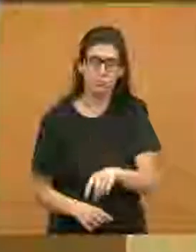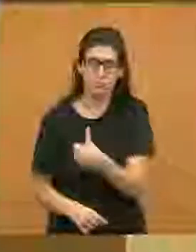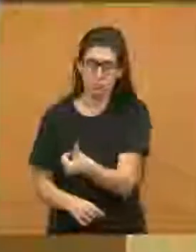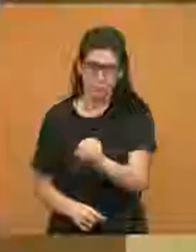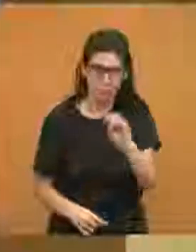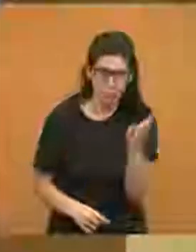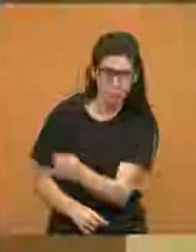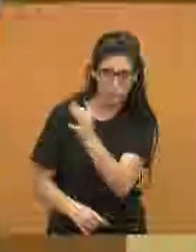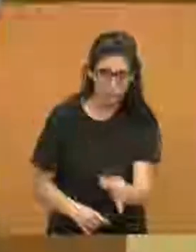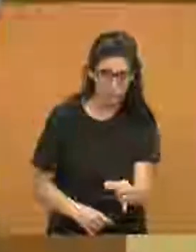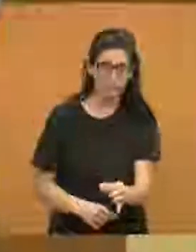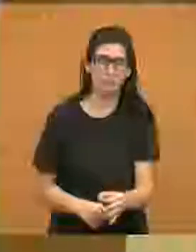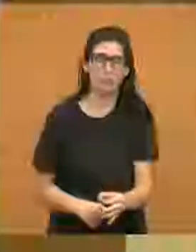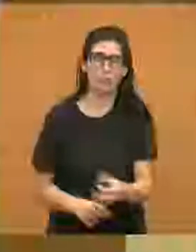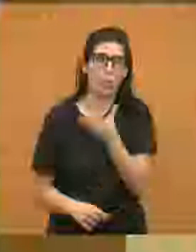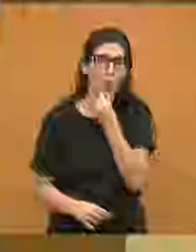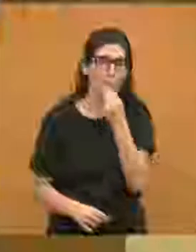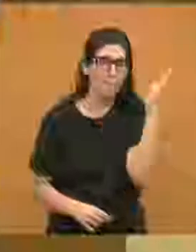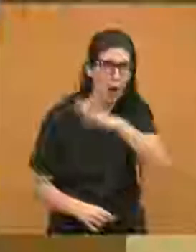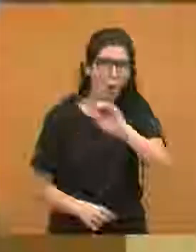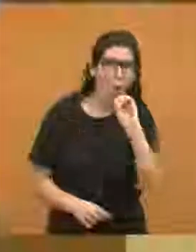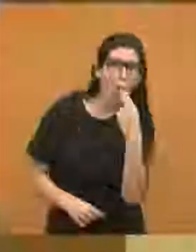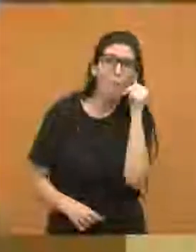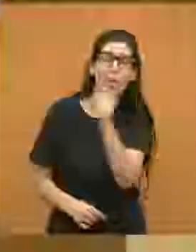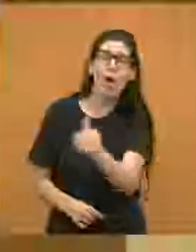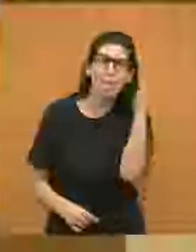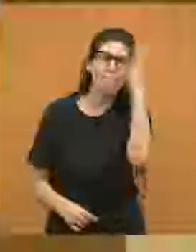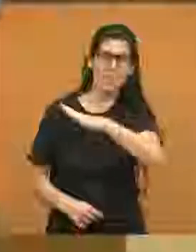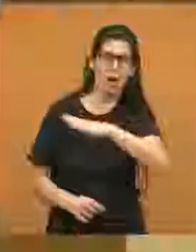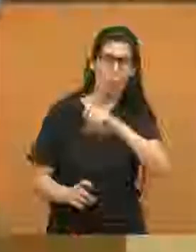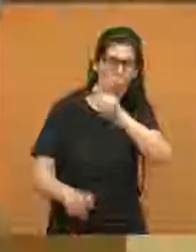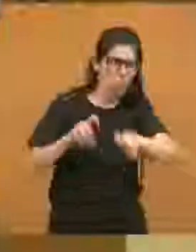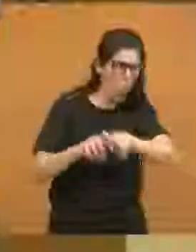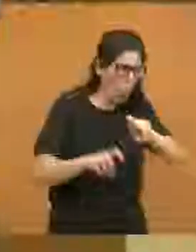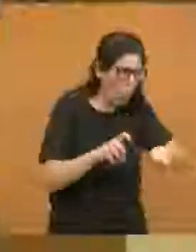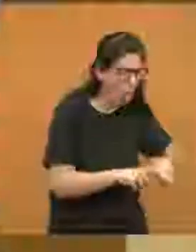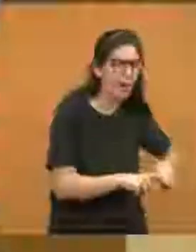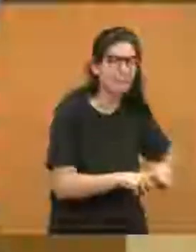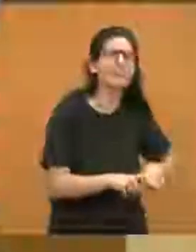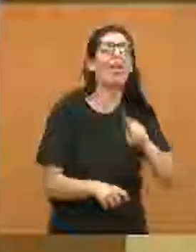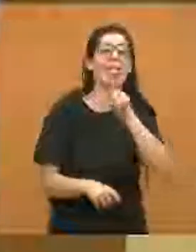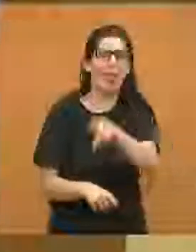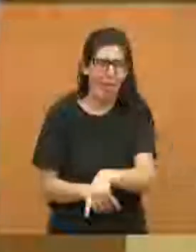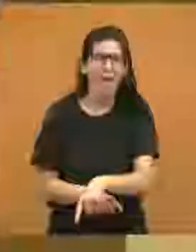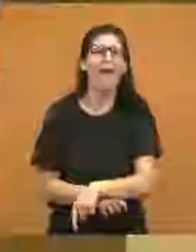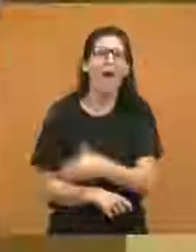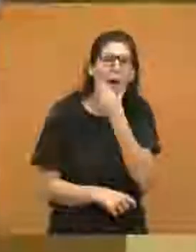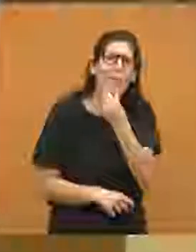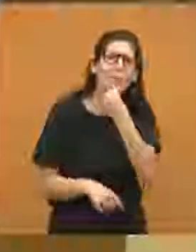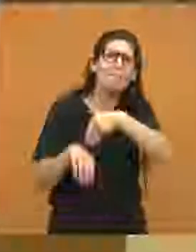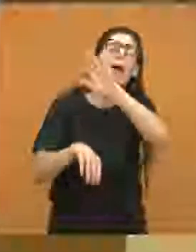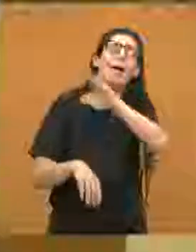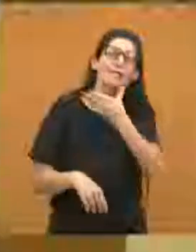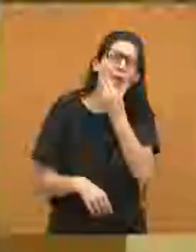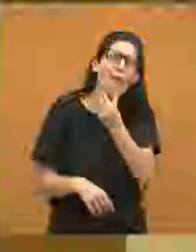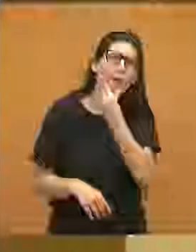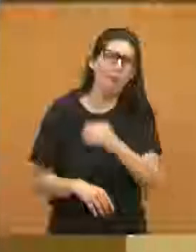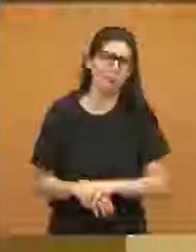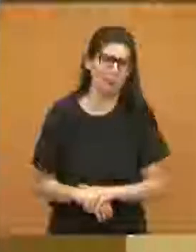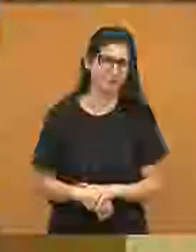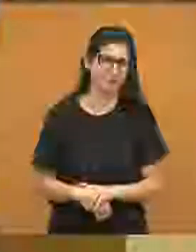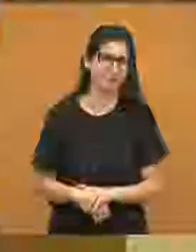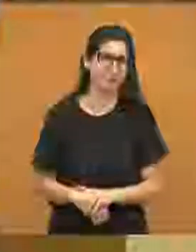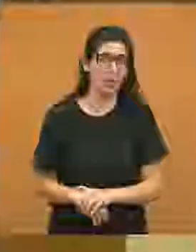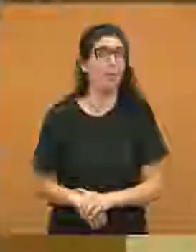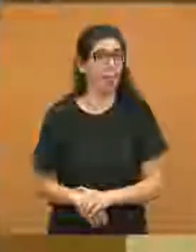81,60% dos agentes agressores é do sexo masculino. Olha só que interessante. Há também uma parcela